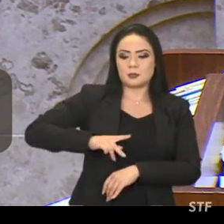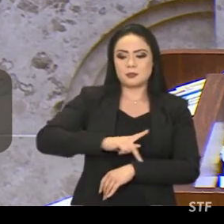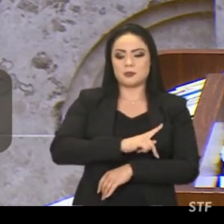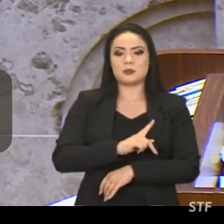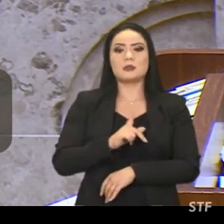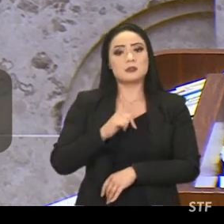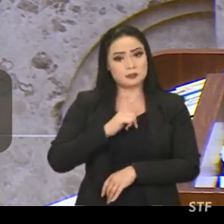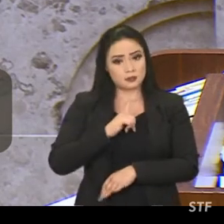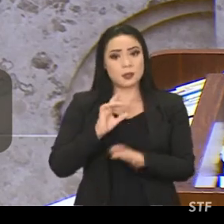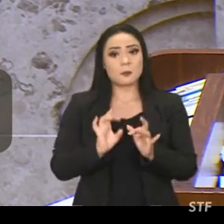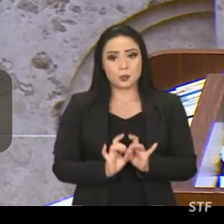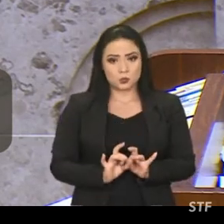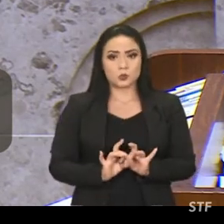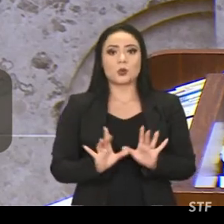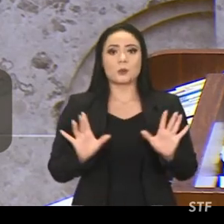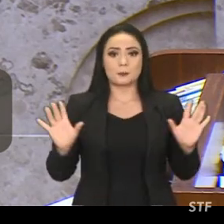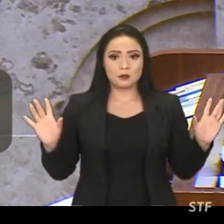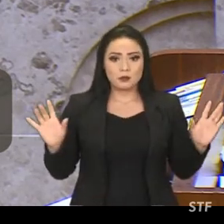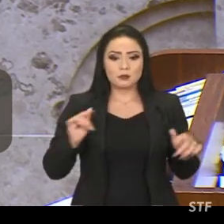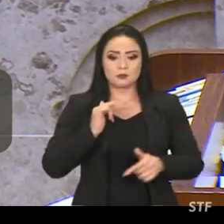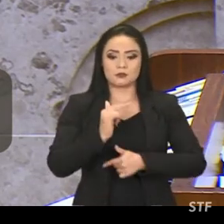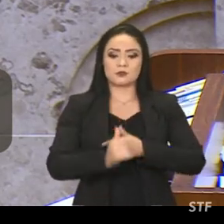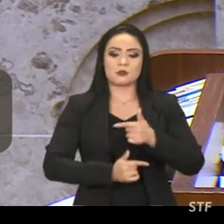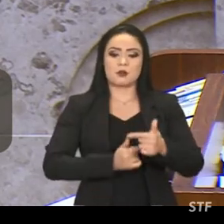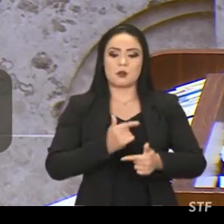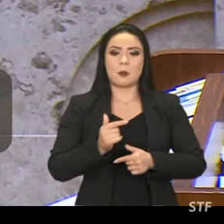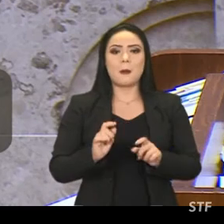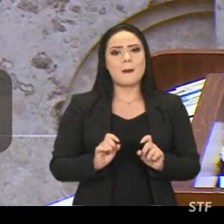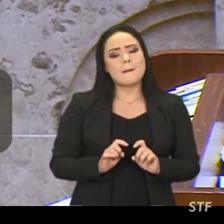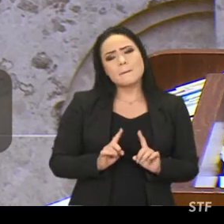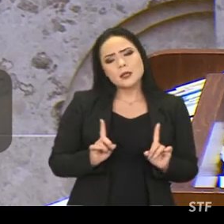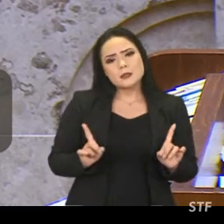ter uma autonomia funcional, mas